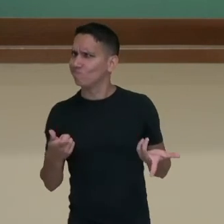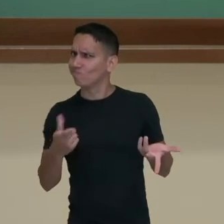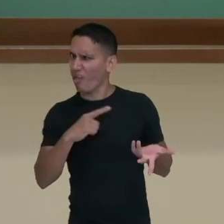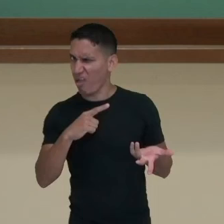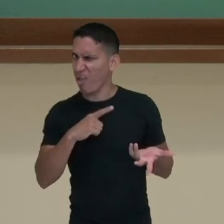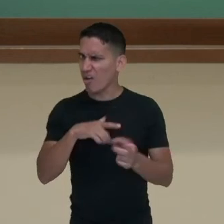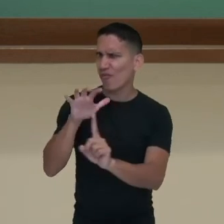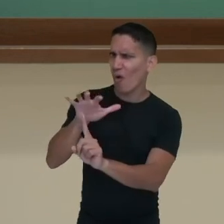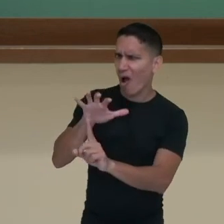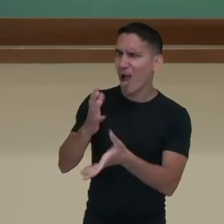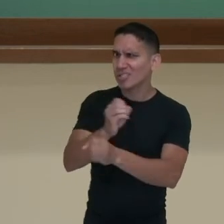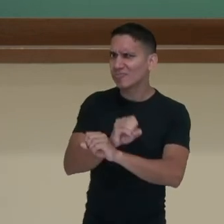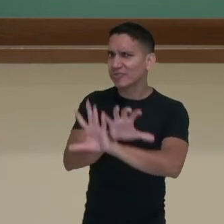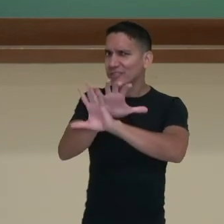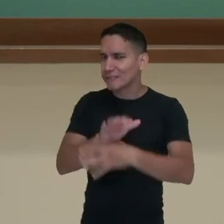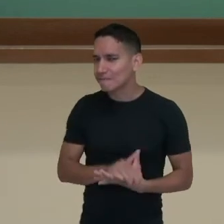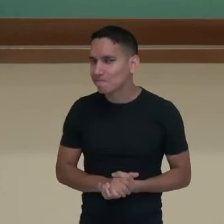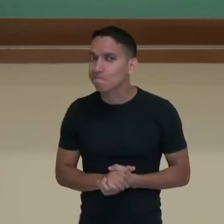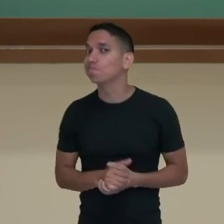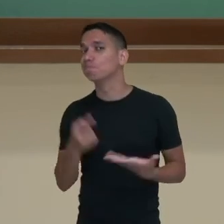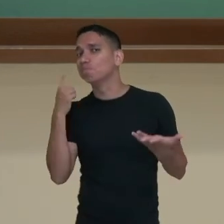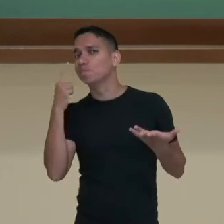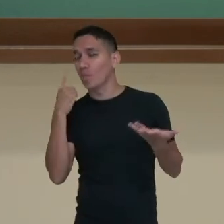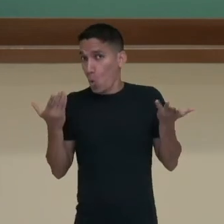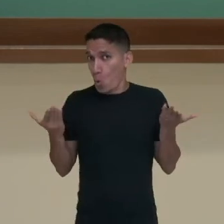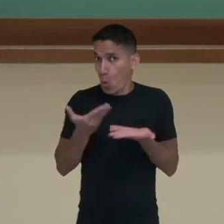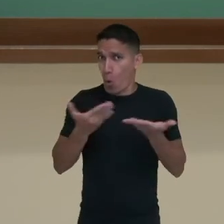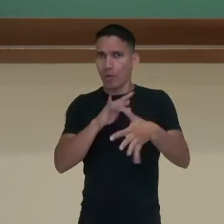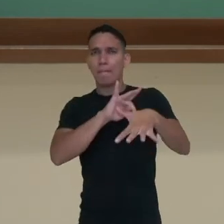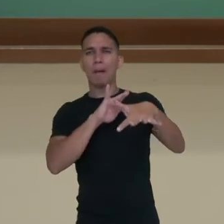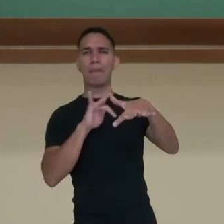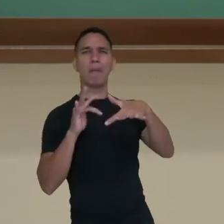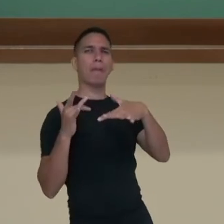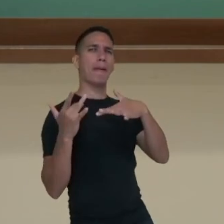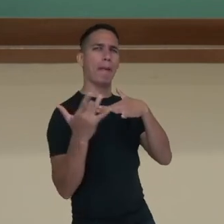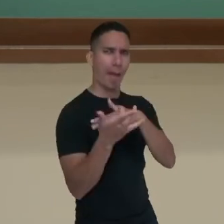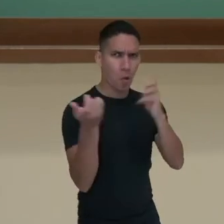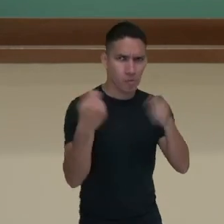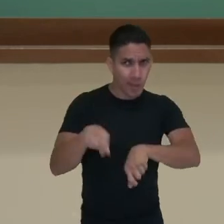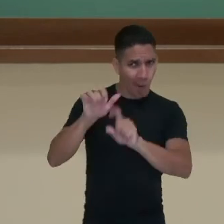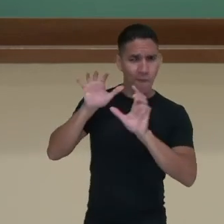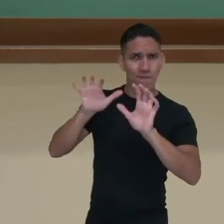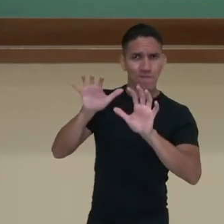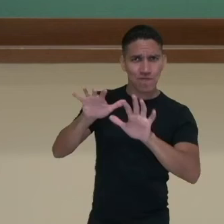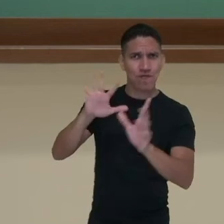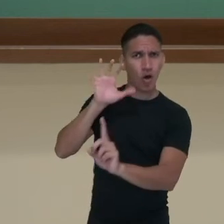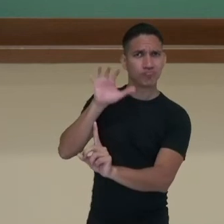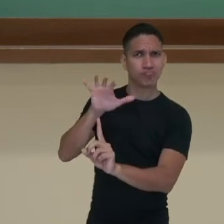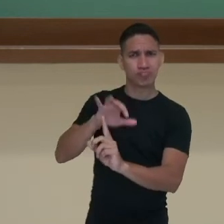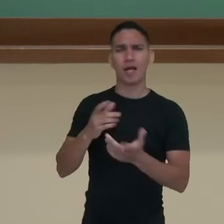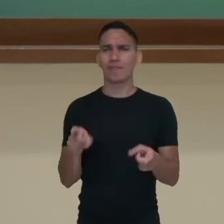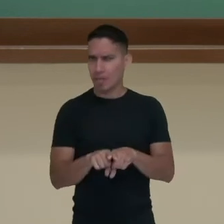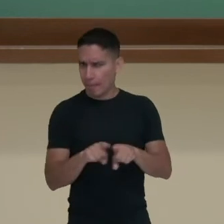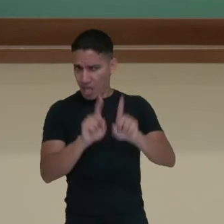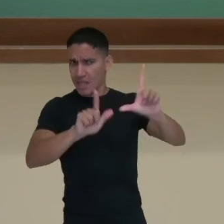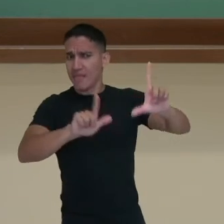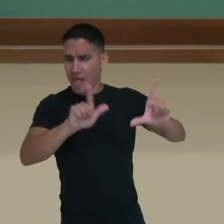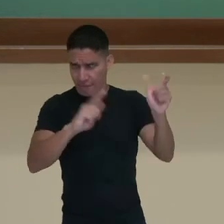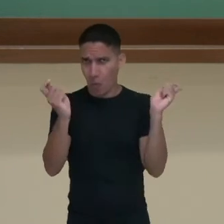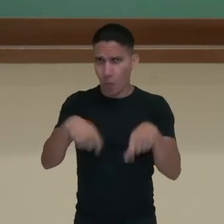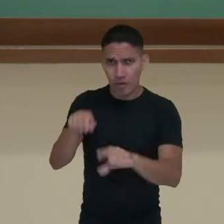essa influência, né? Hoje das redes sociais, da televisão,